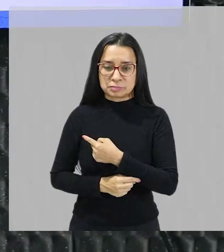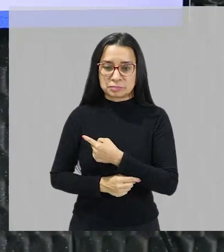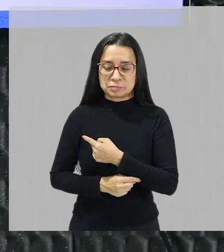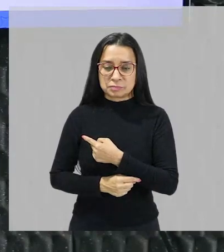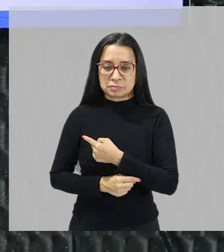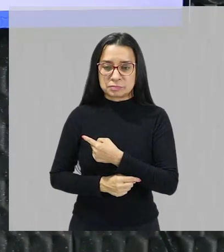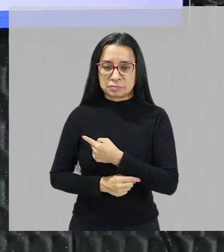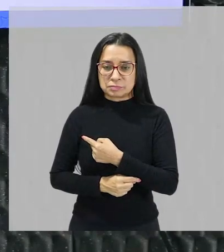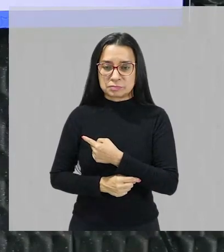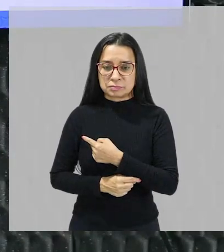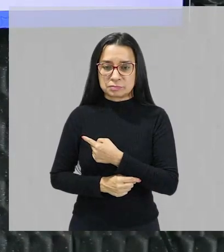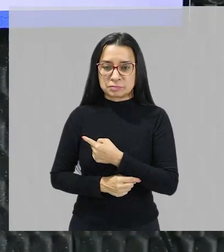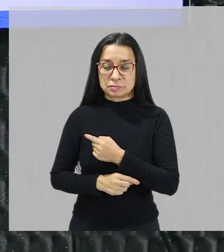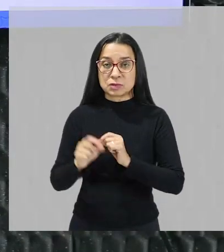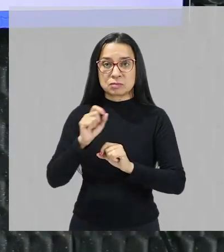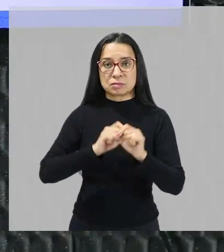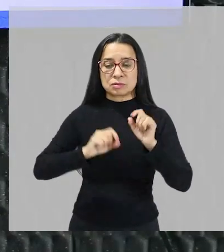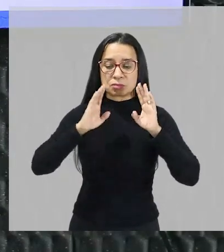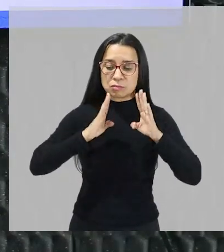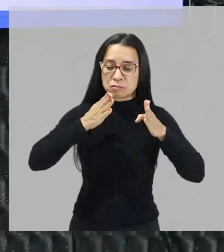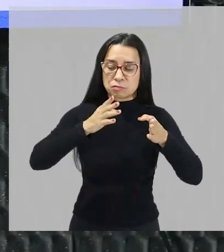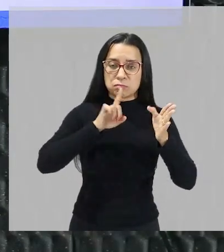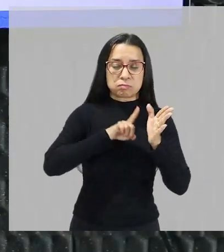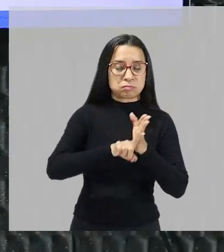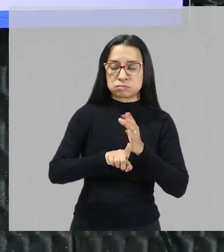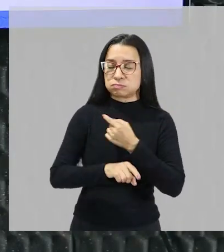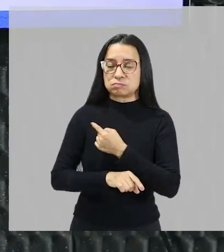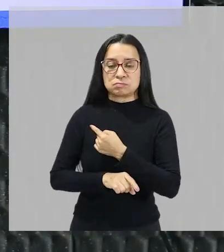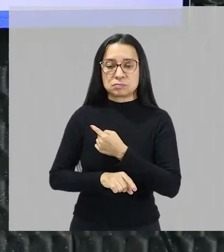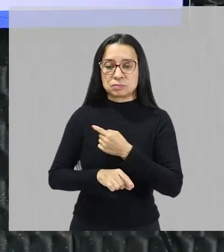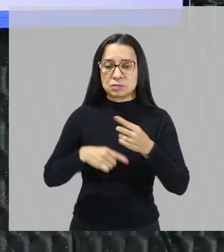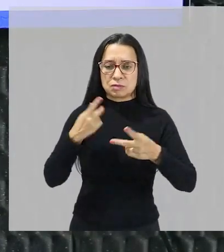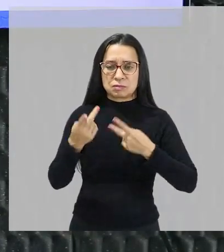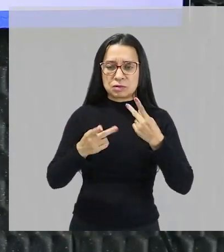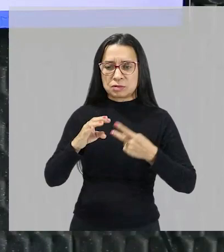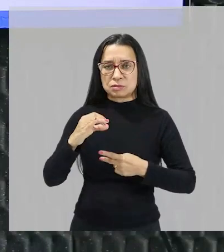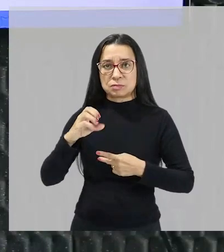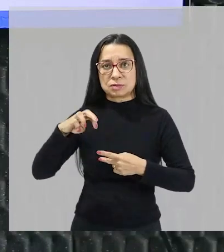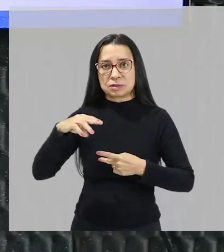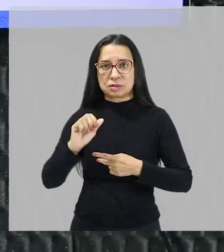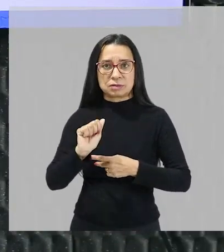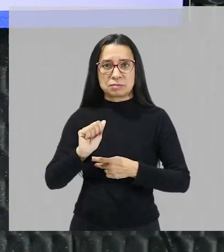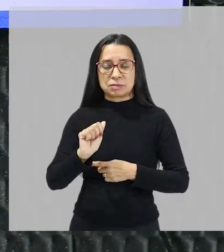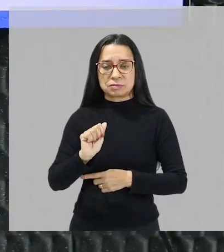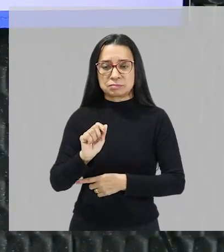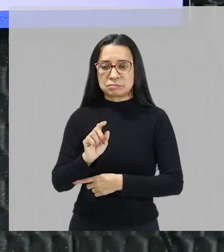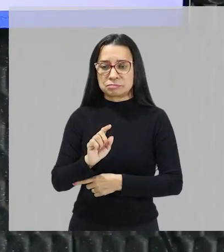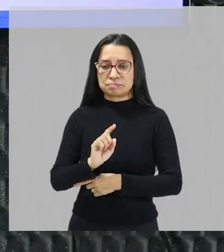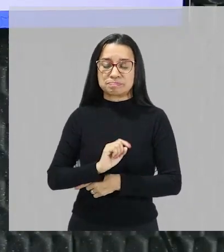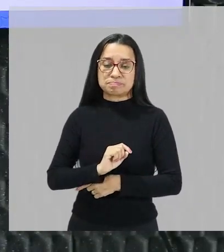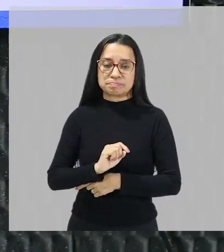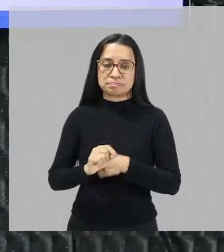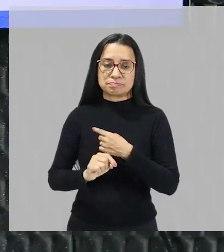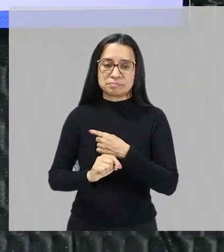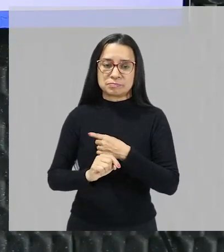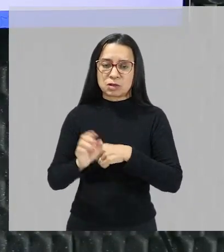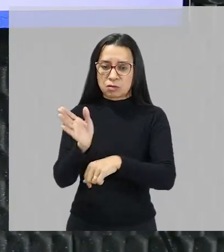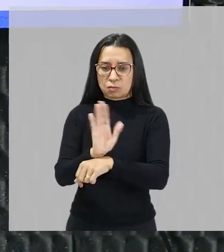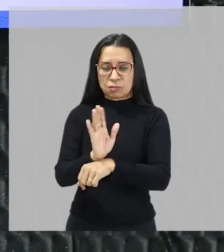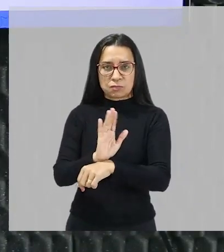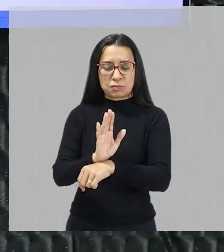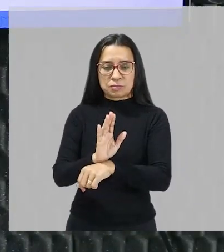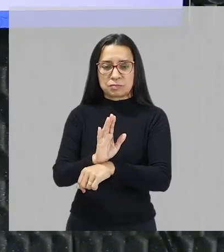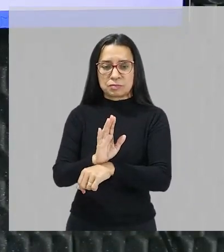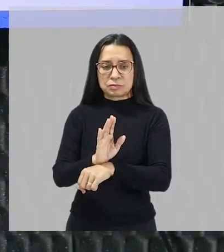Não, não é esse o foco da questão. Fala sobre clima? Fala sobre clima. Fala sobre um filme, cita